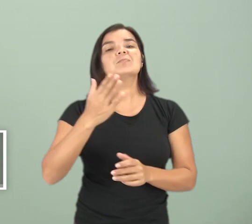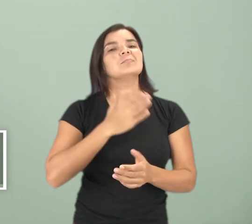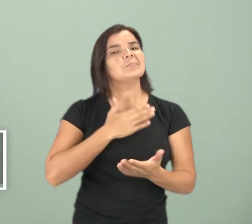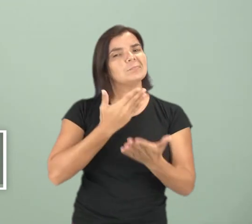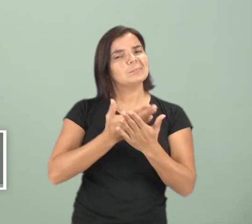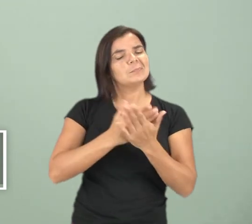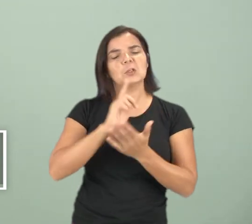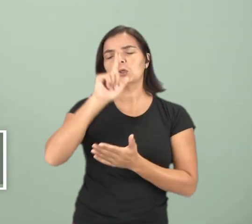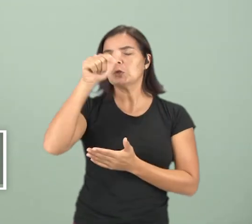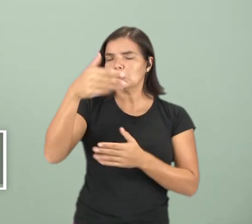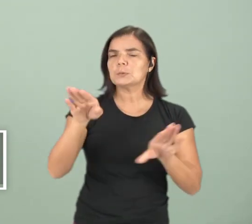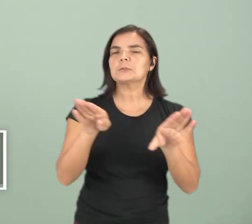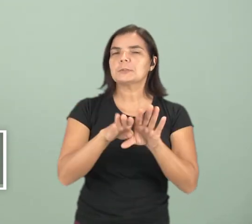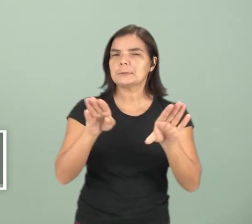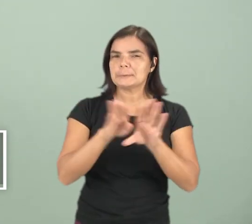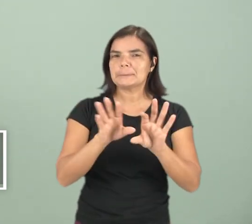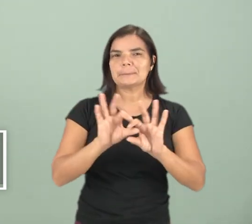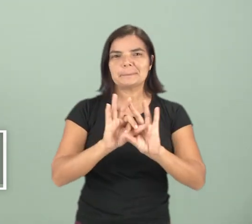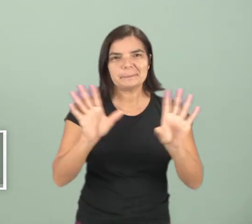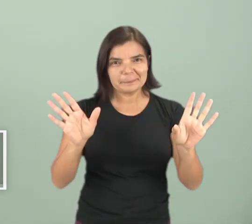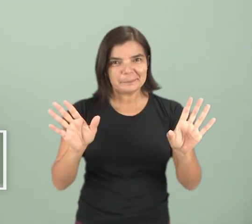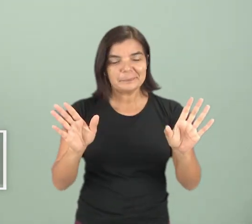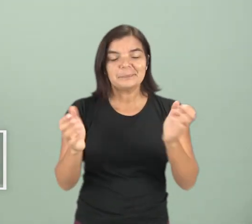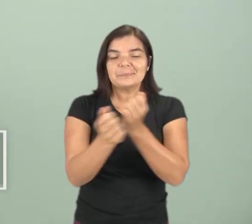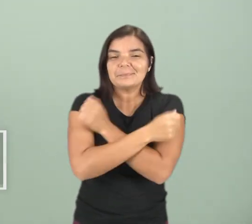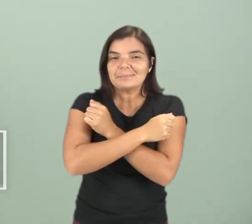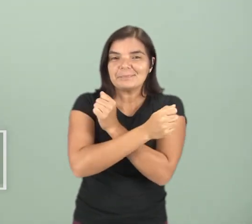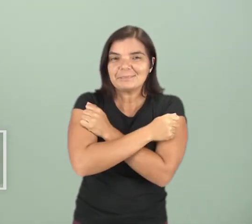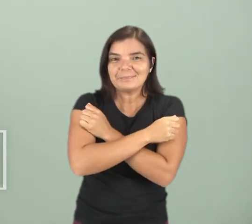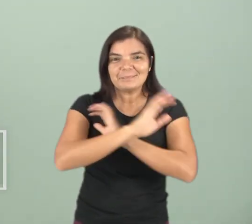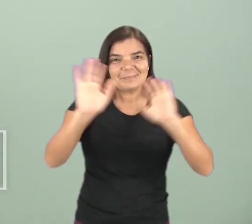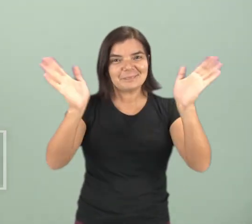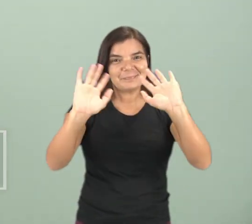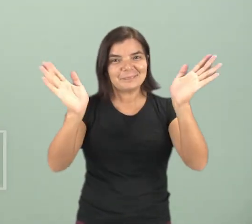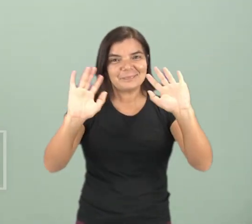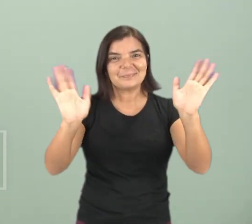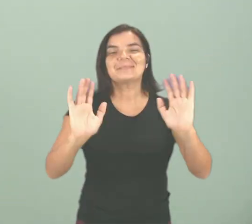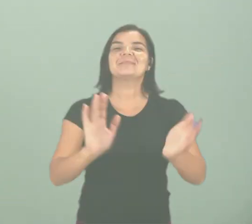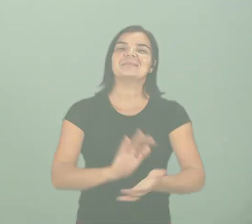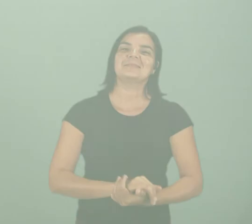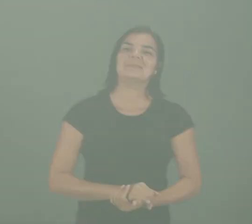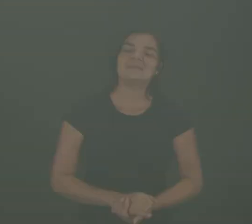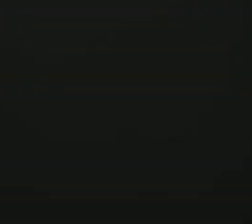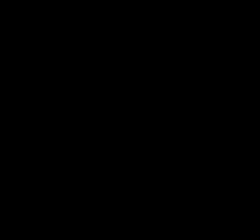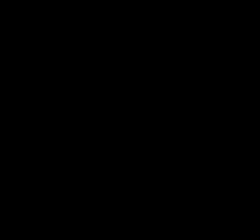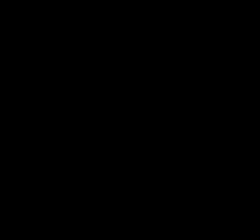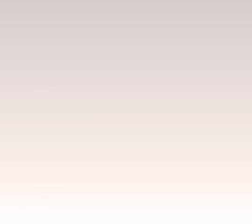aula e muitas outras que estão à sua disposição. Um abraço e até a próxima!